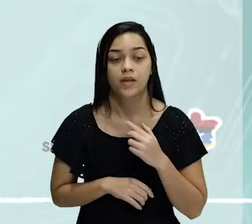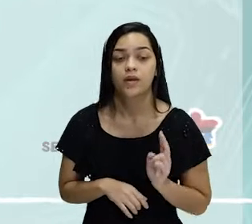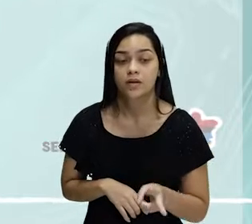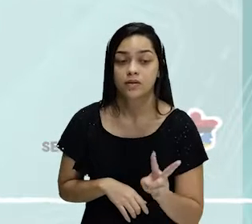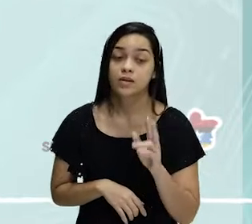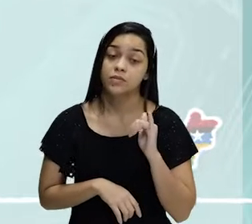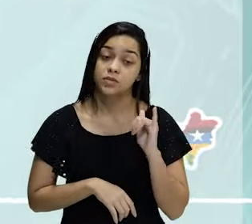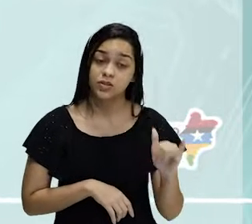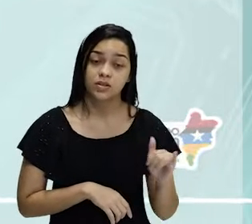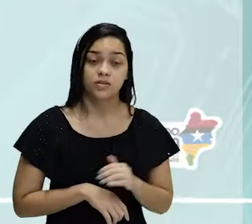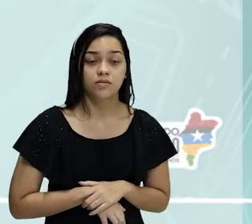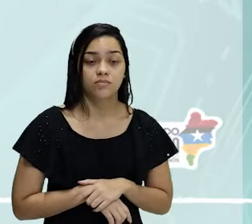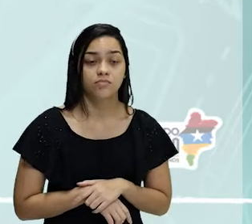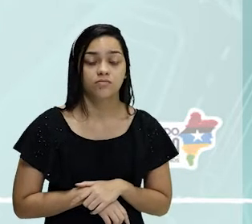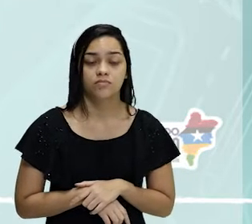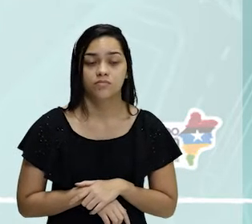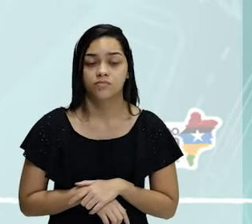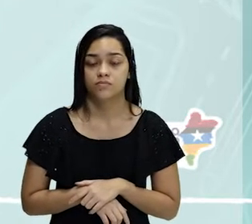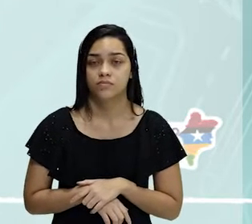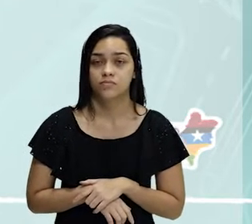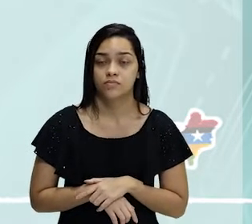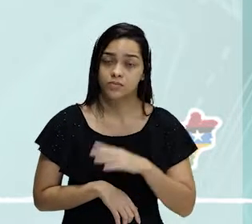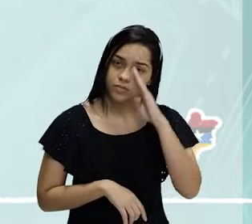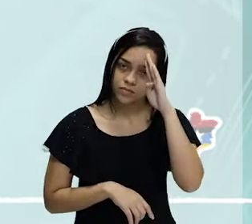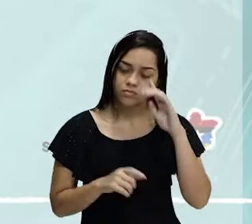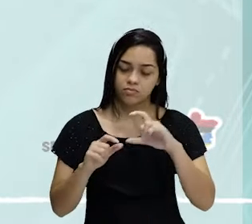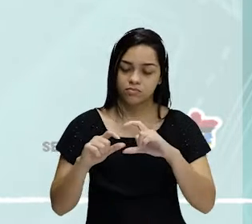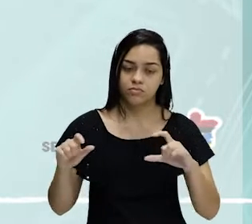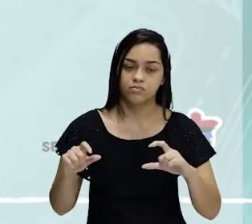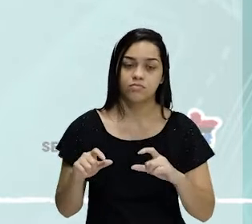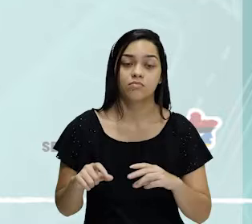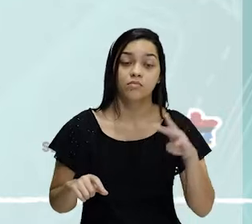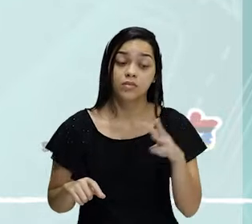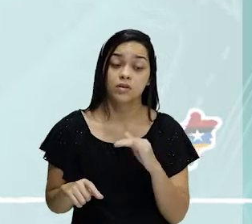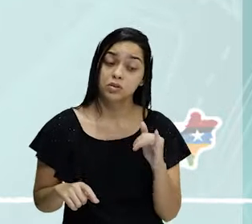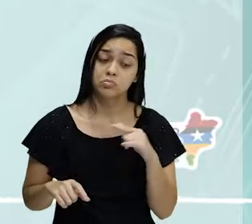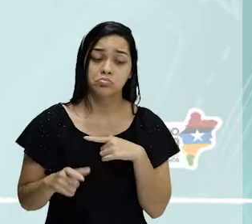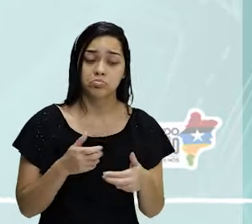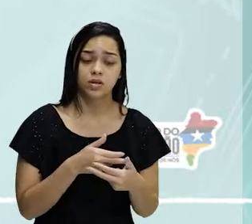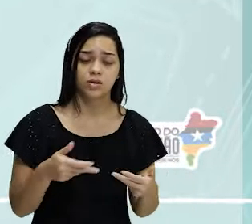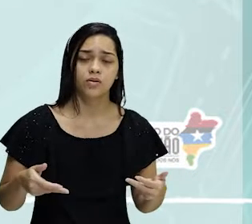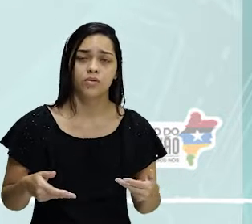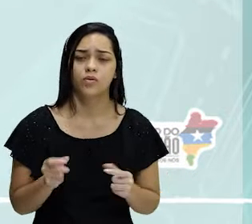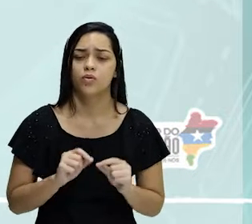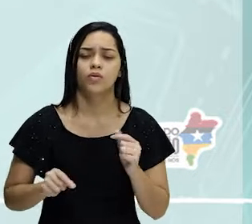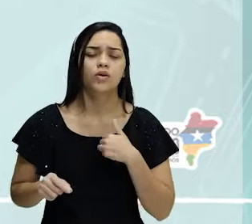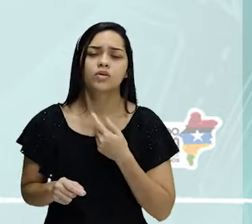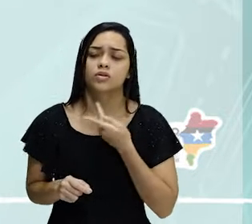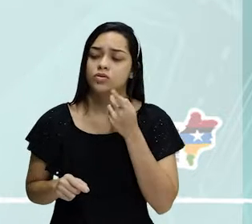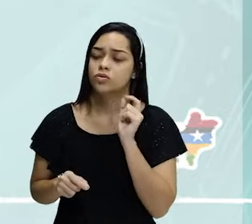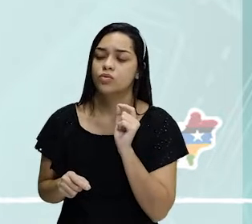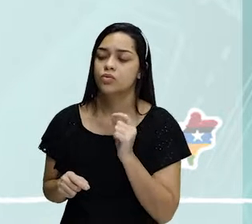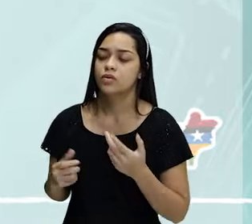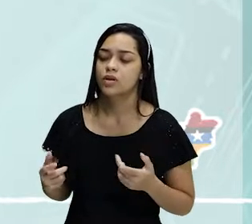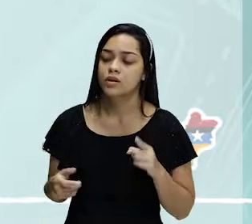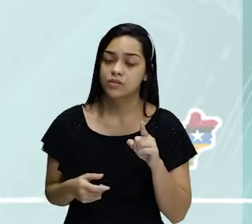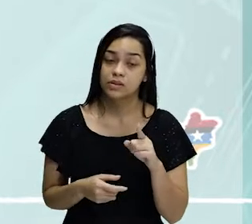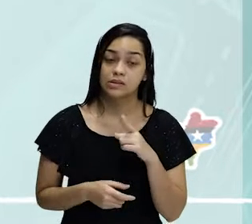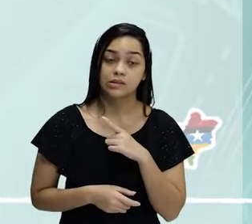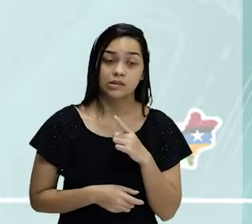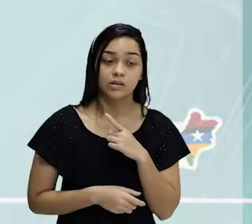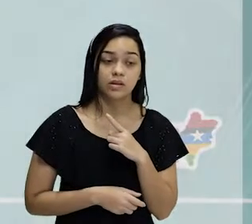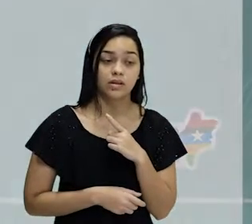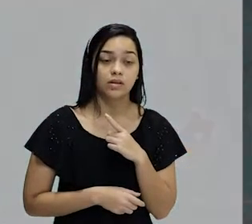sempre disse. É uma oração principal. E quem diz alguma coisa. O que foi que eu disse? Que você